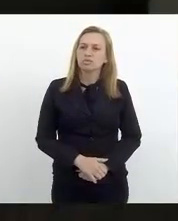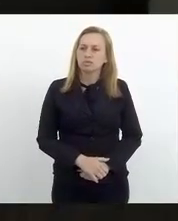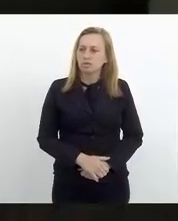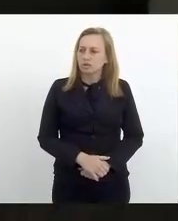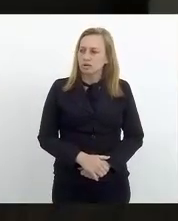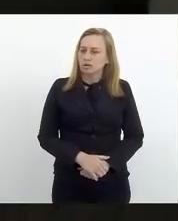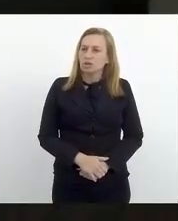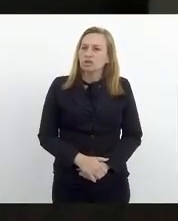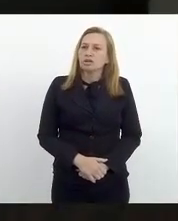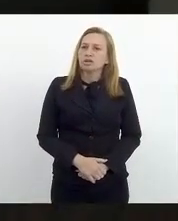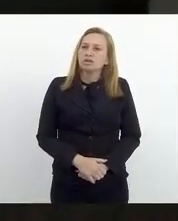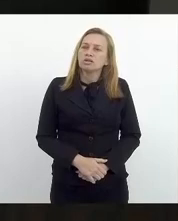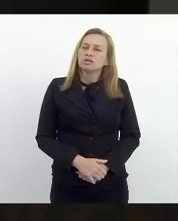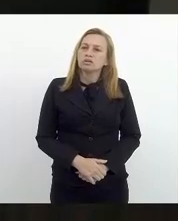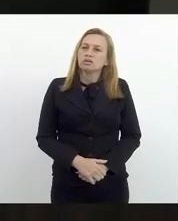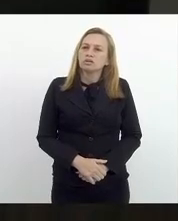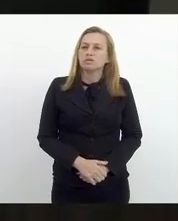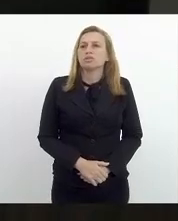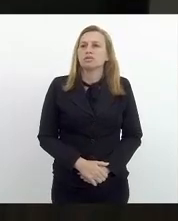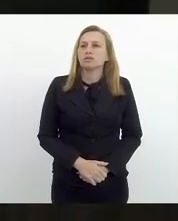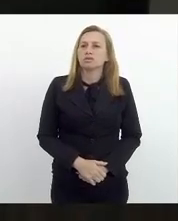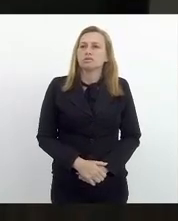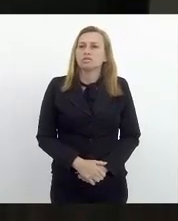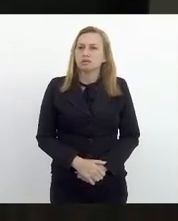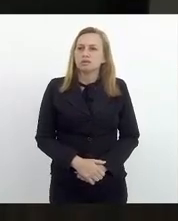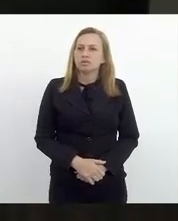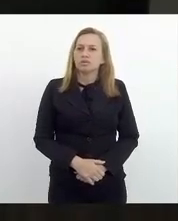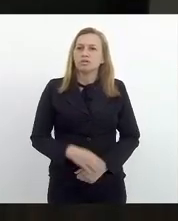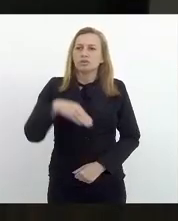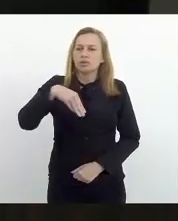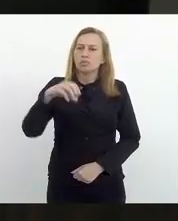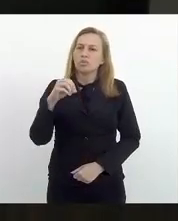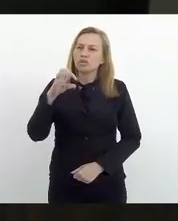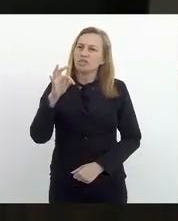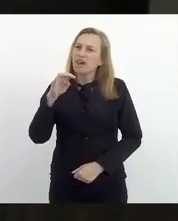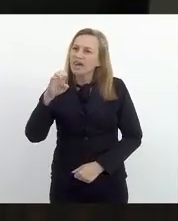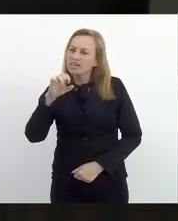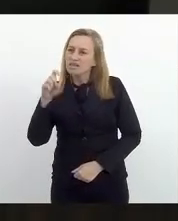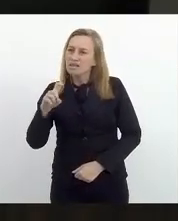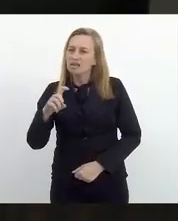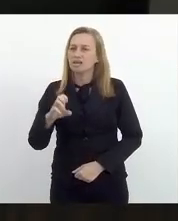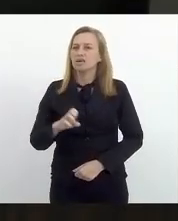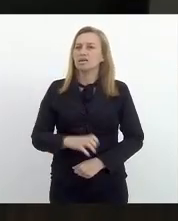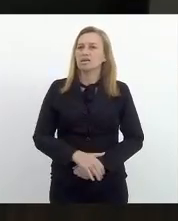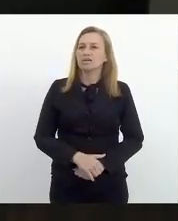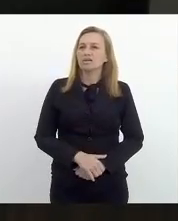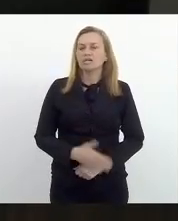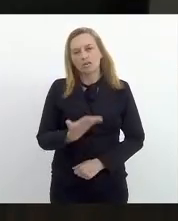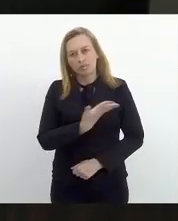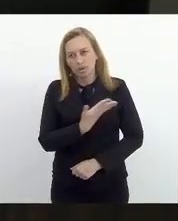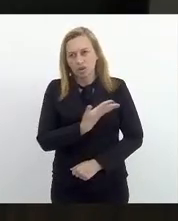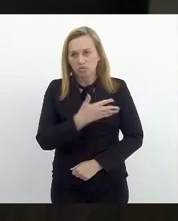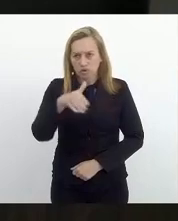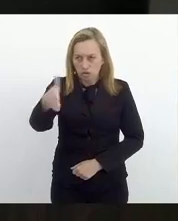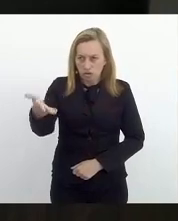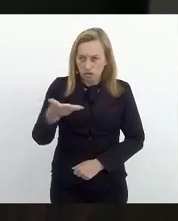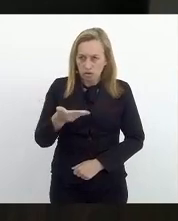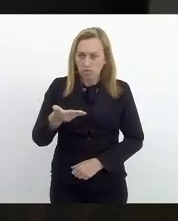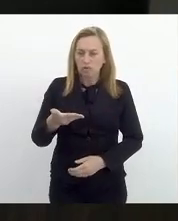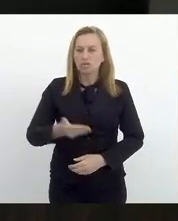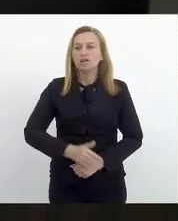e e Esse é o Montese quero chamar meu amigo